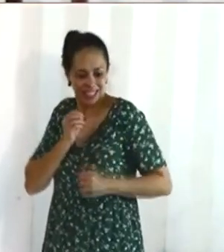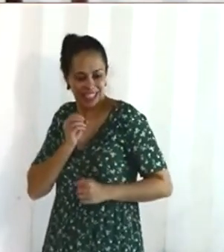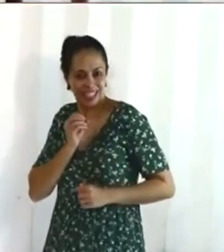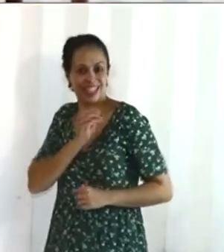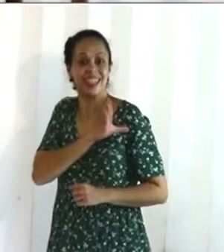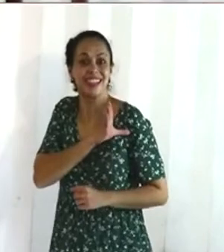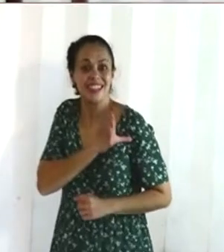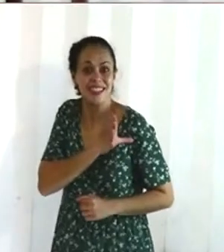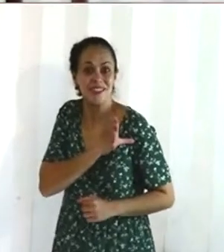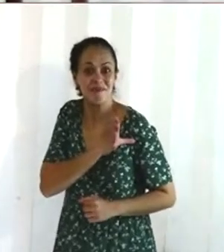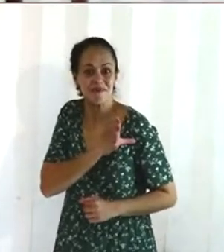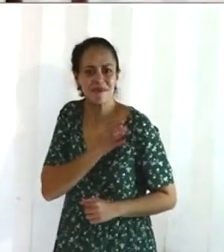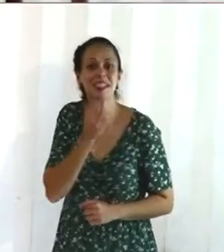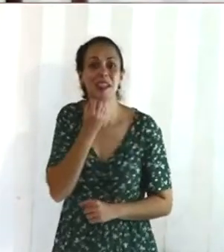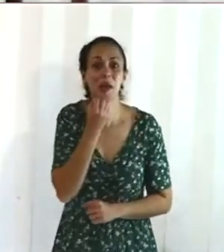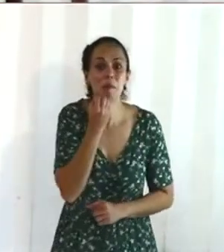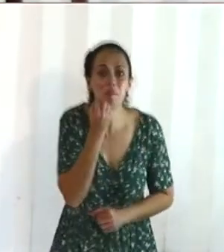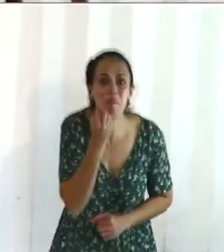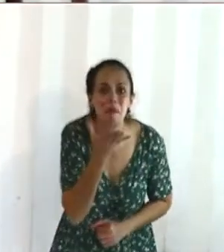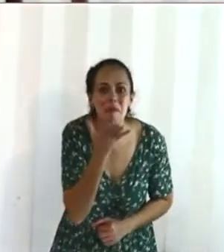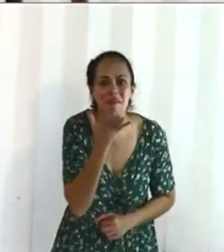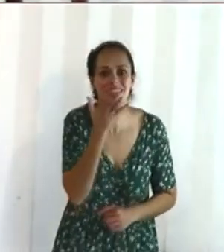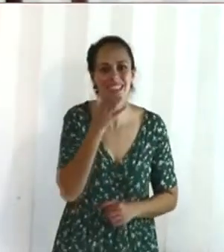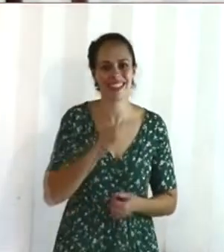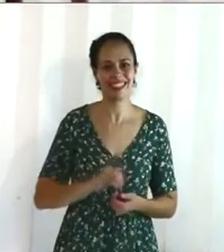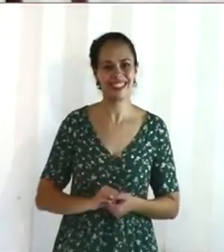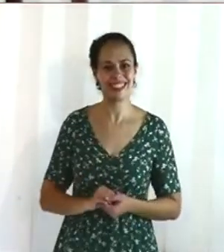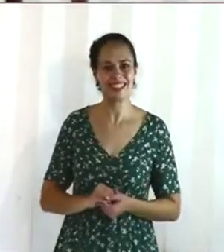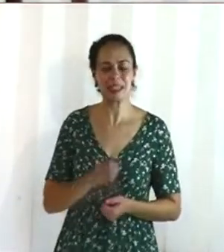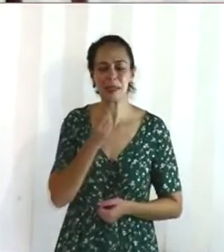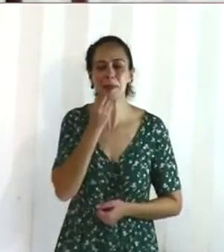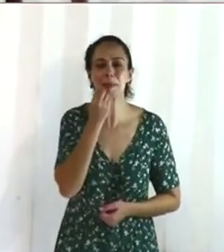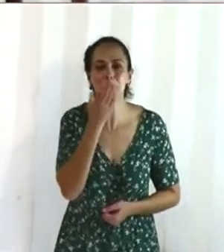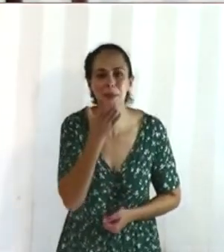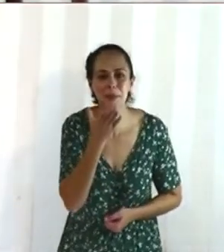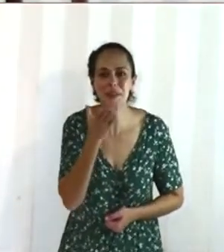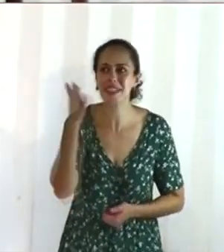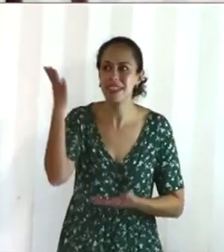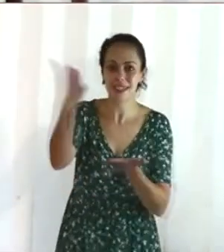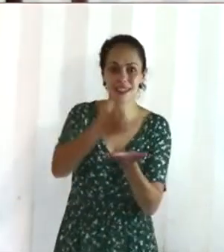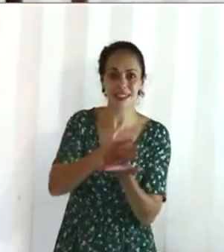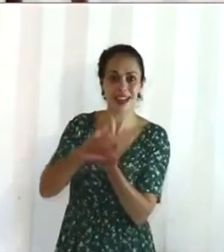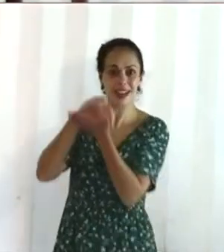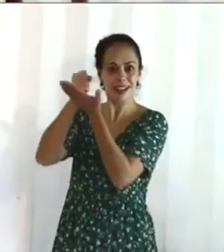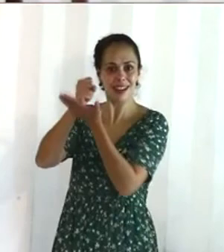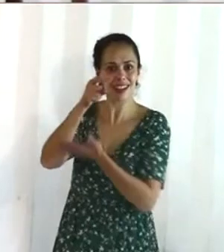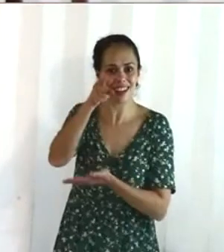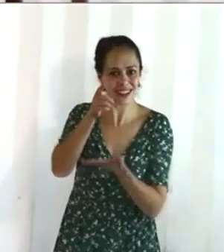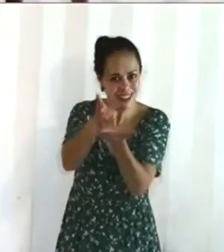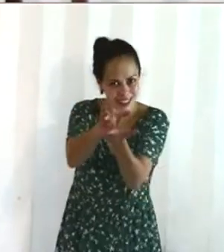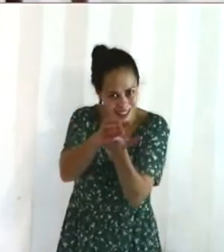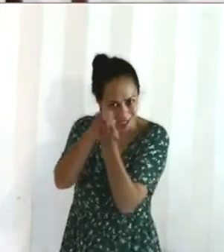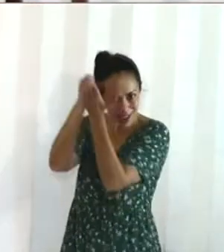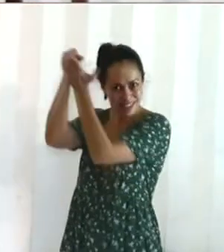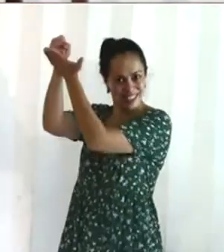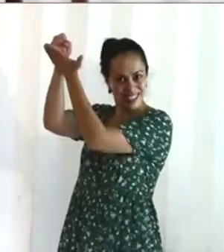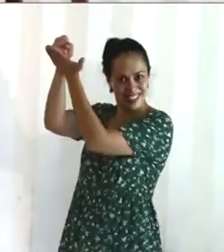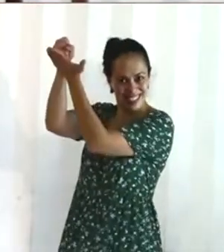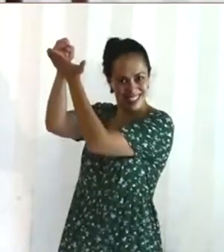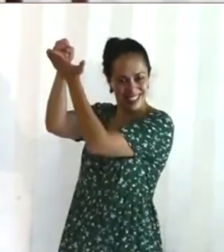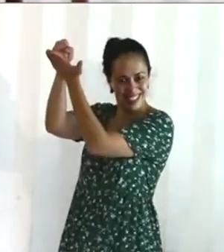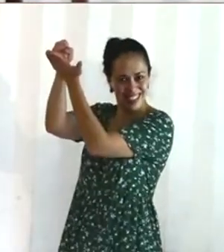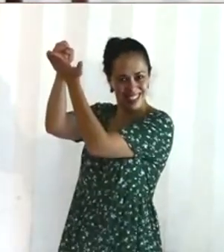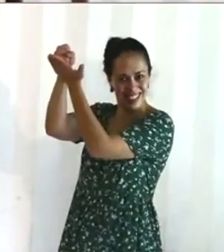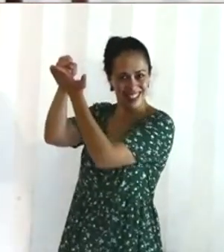é muito bom. Ele vai te salvar. E você vai morar juntamente com